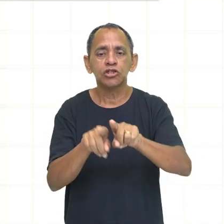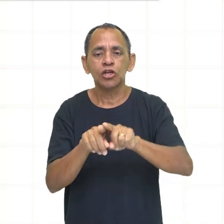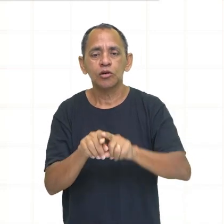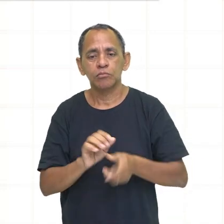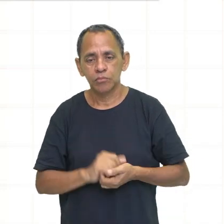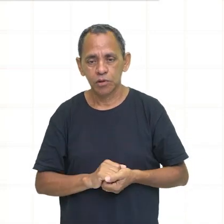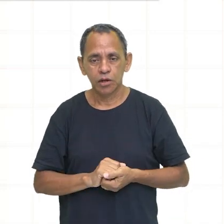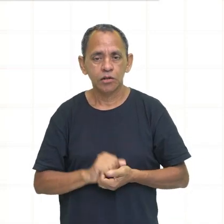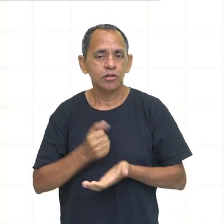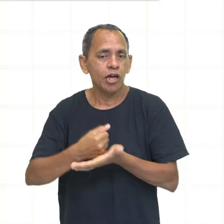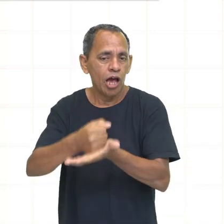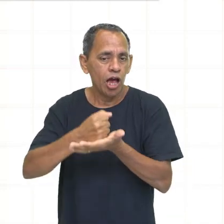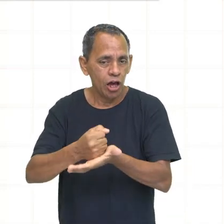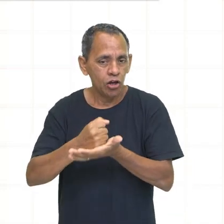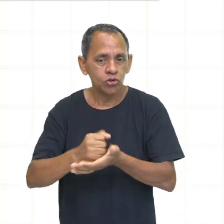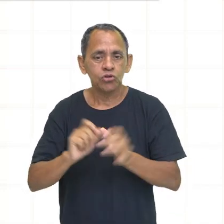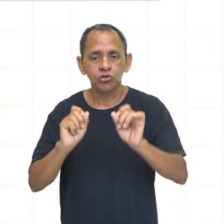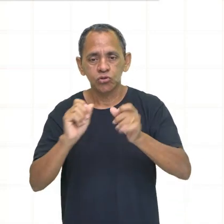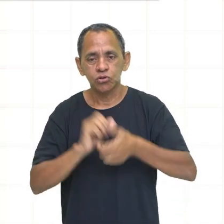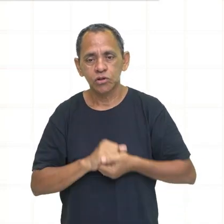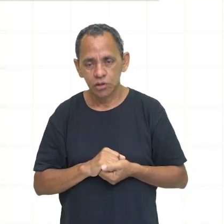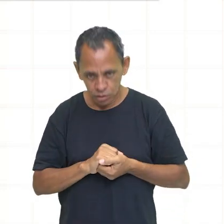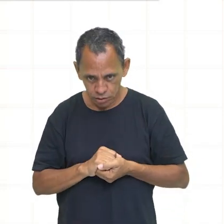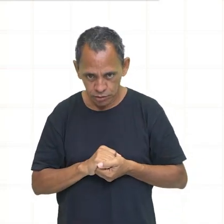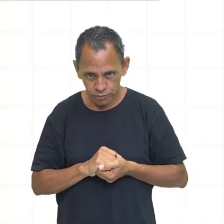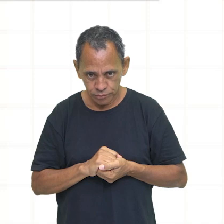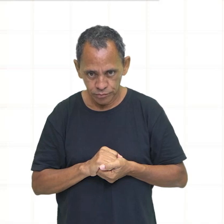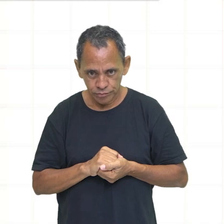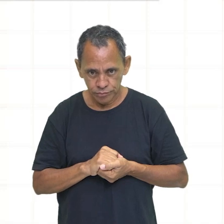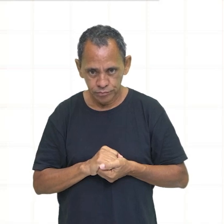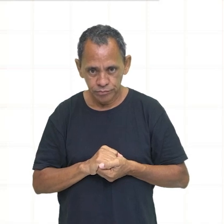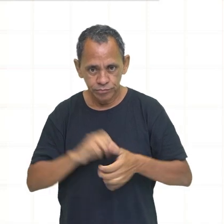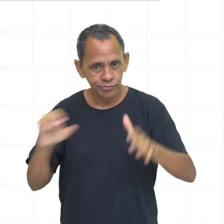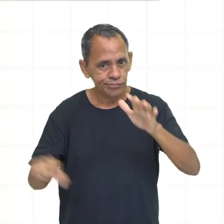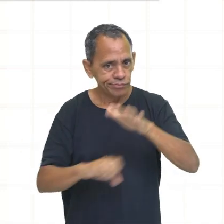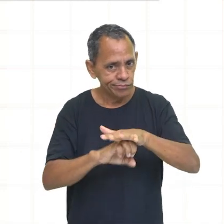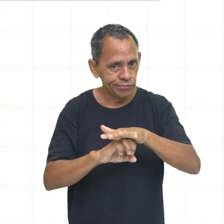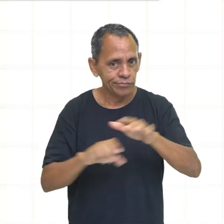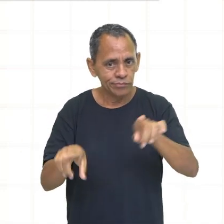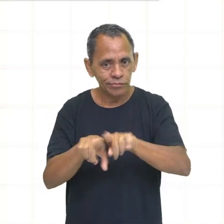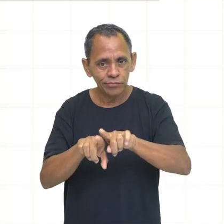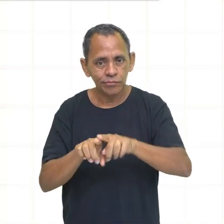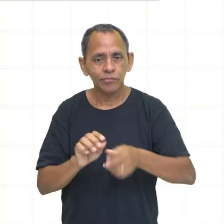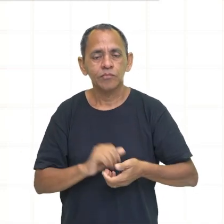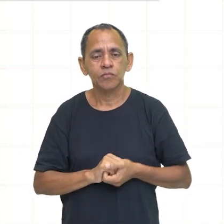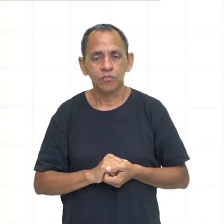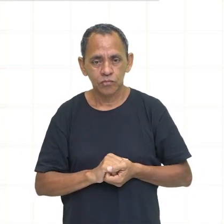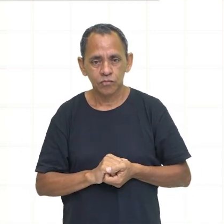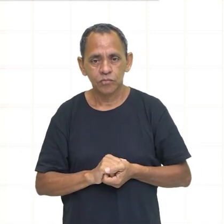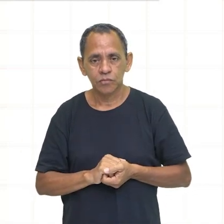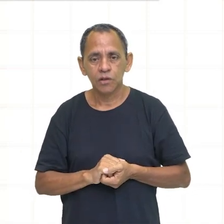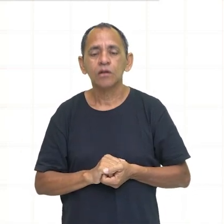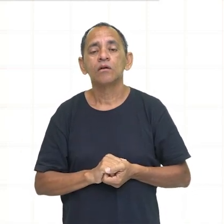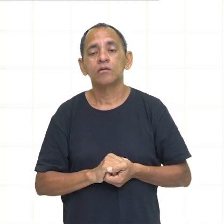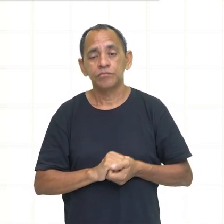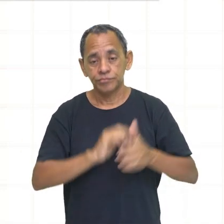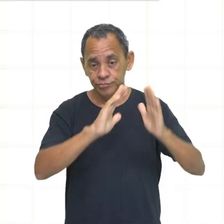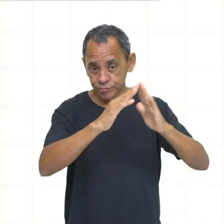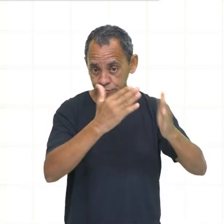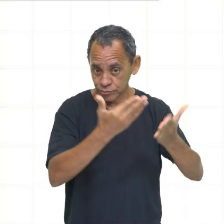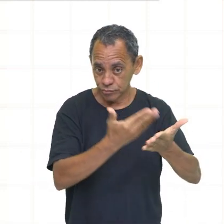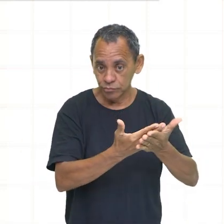às atividades da Igreja Católica. Então, a Igreja Católica ela foi beneficiada durante muito tempo